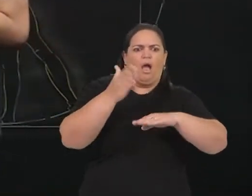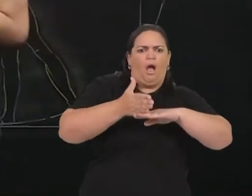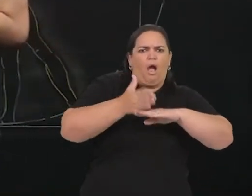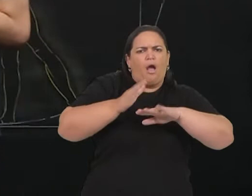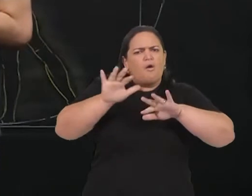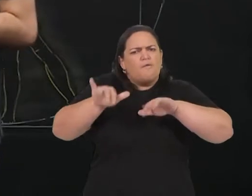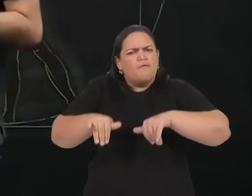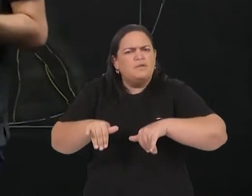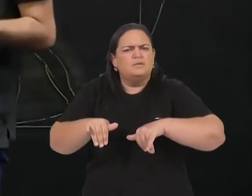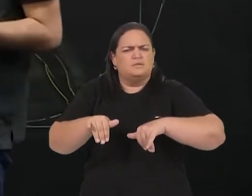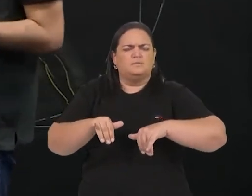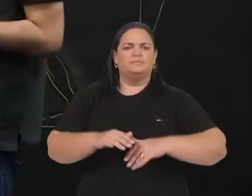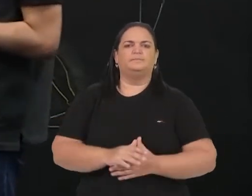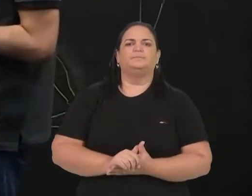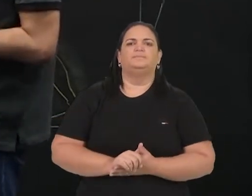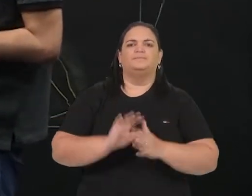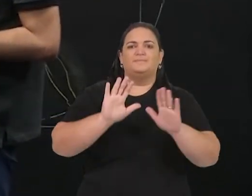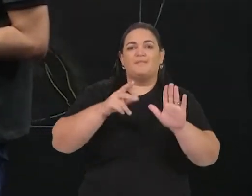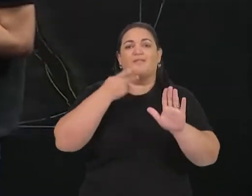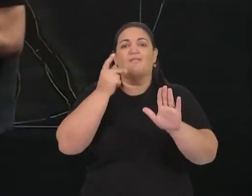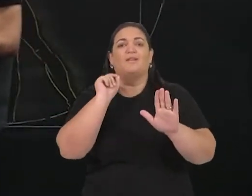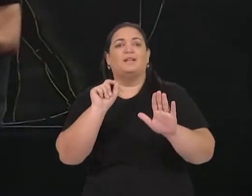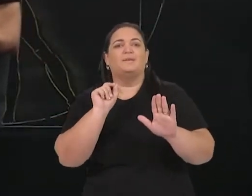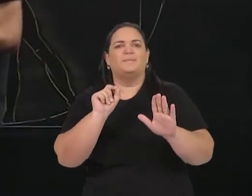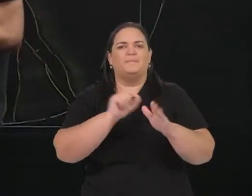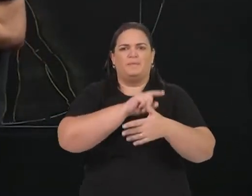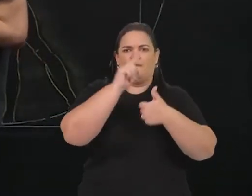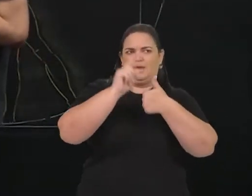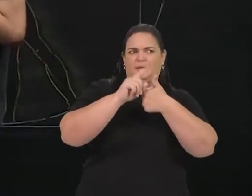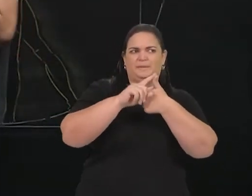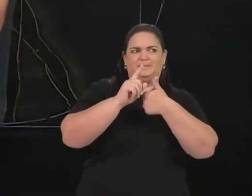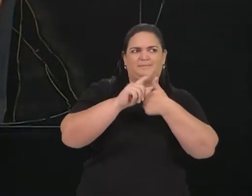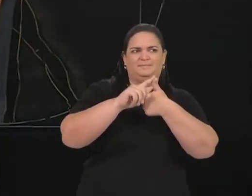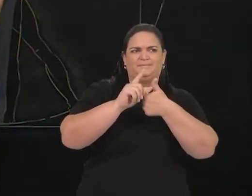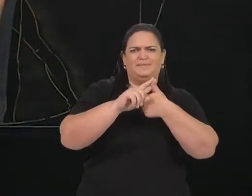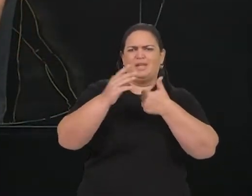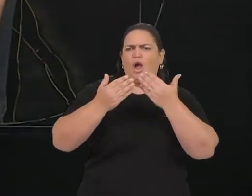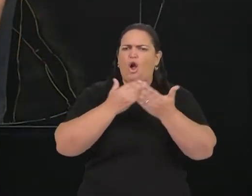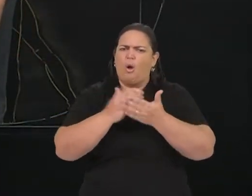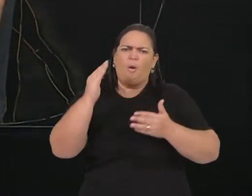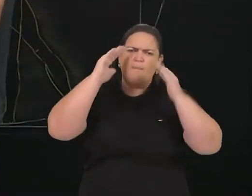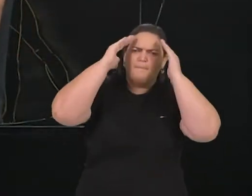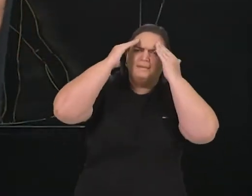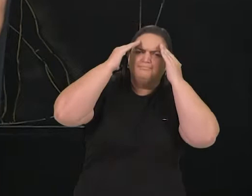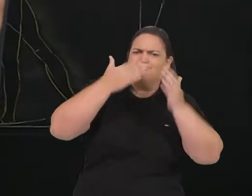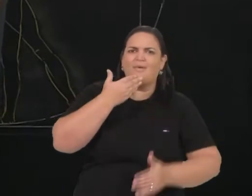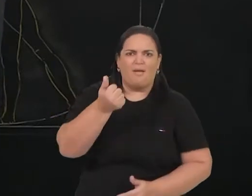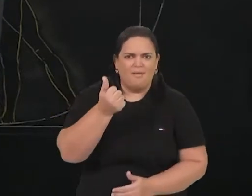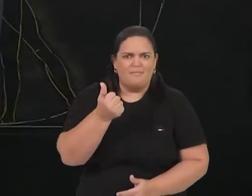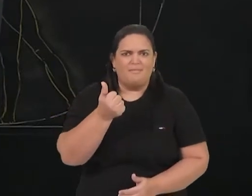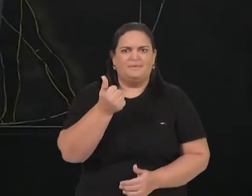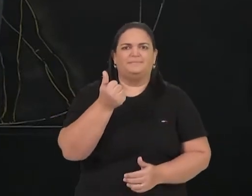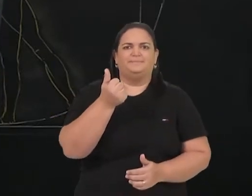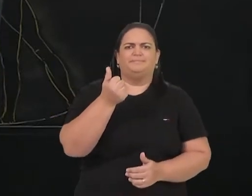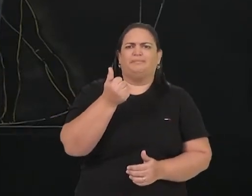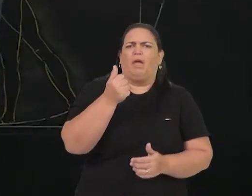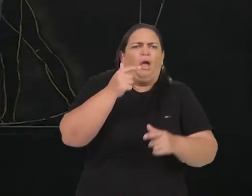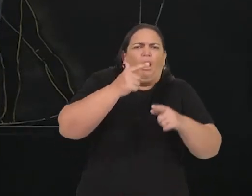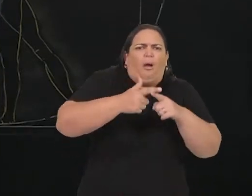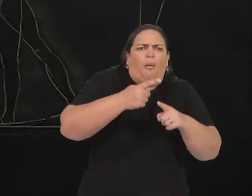no início da Idade Moderna. Vamos falar sobre isso com esse primeiro tópico aqui, já entendendo um pouco melhor dessas palavras, por que esse